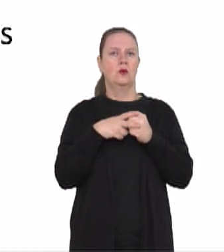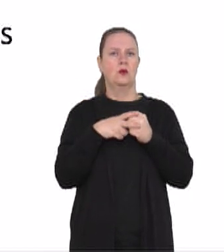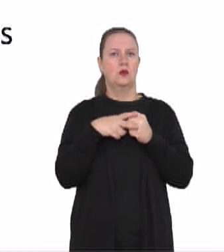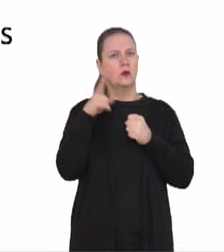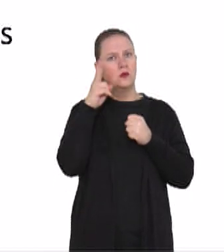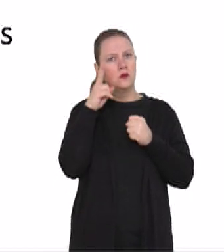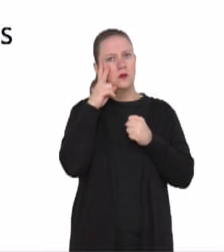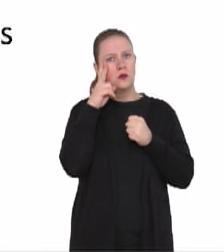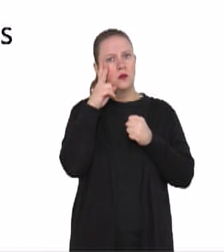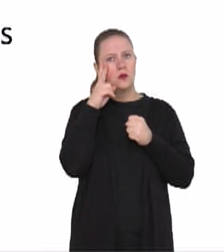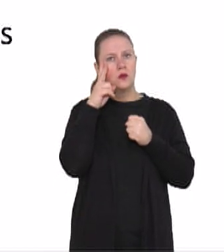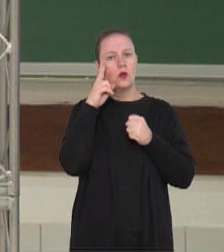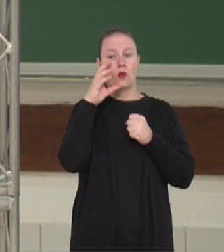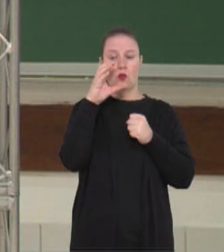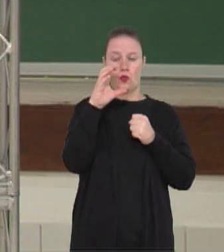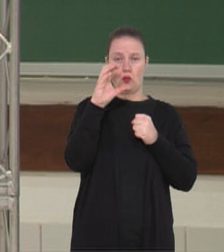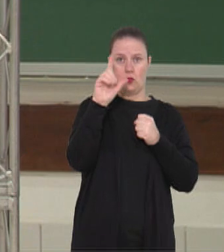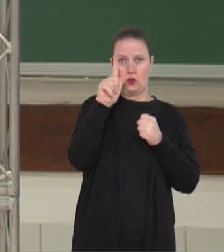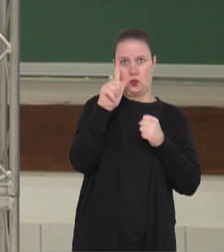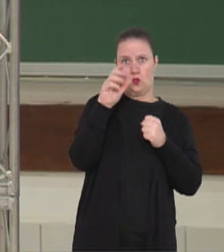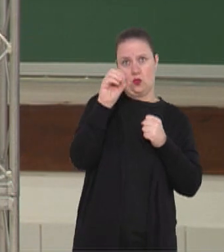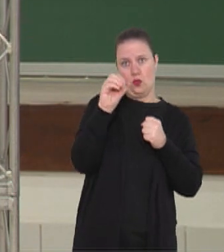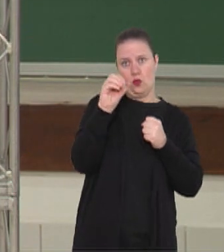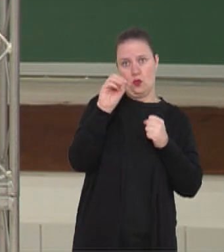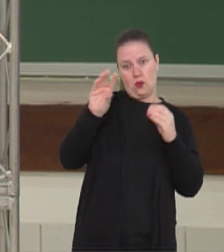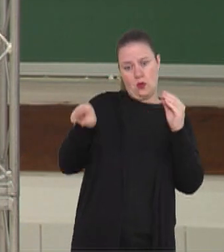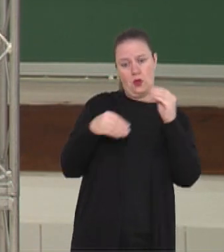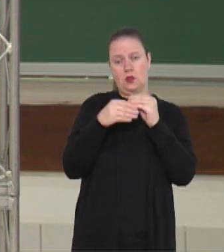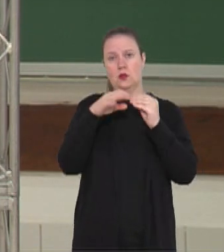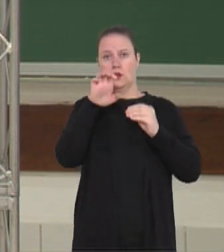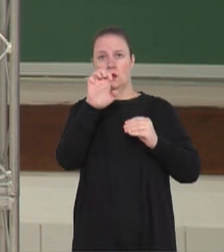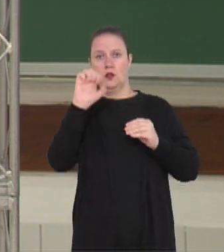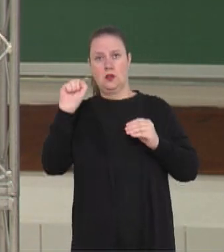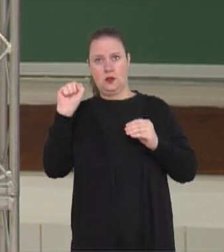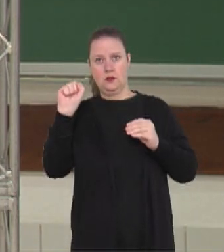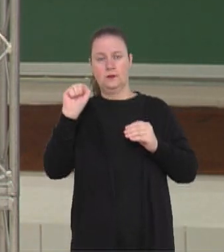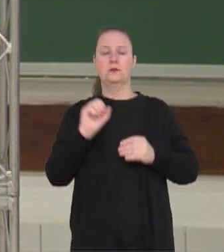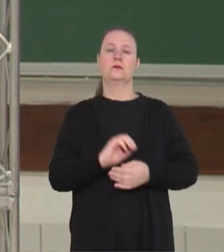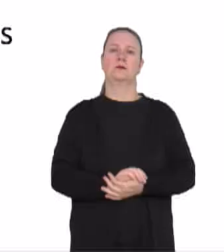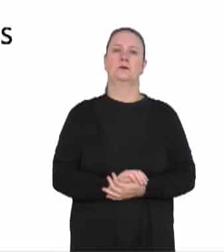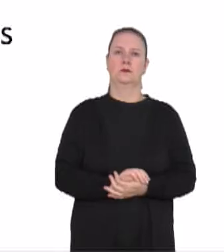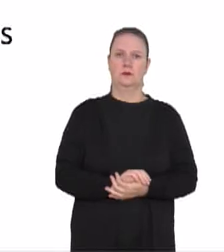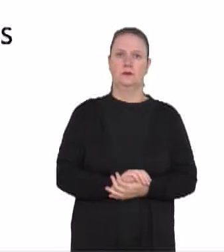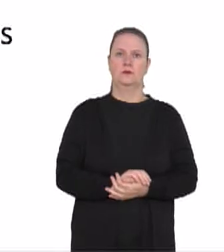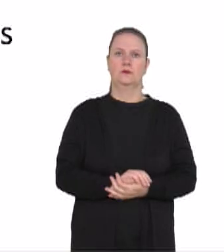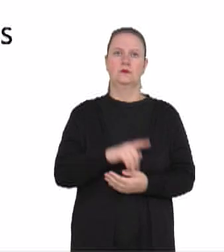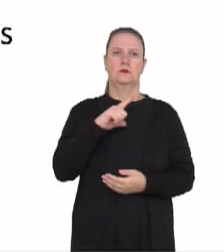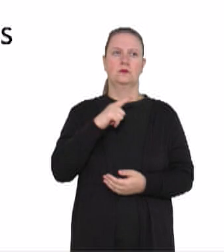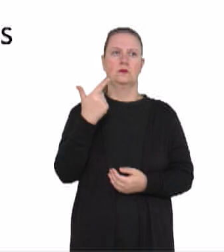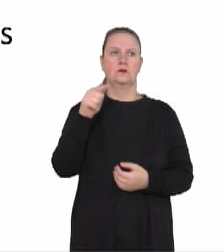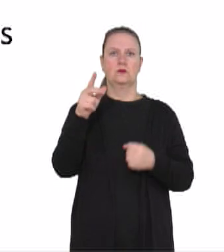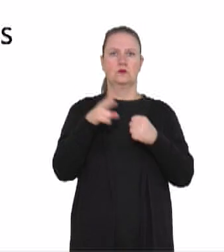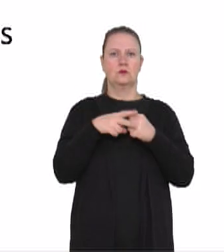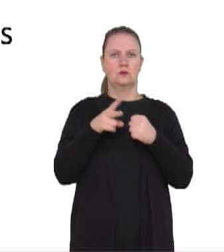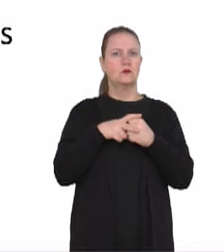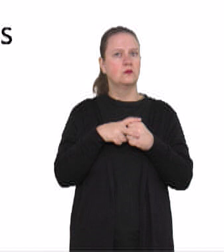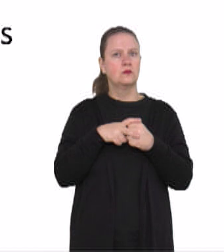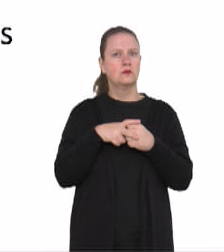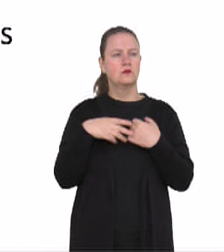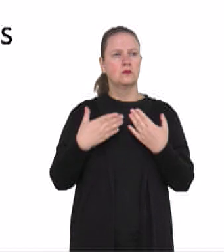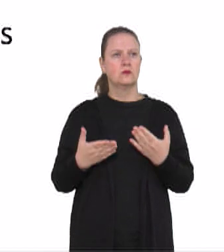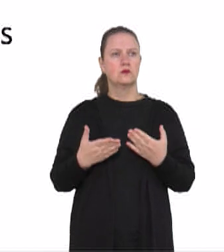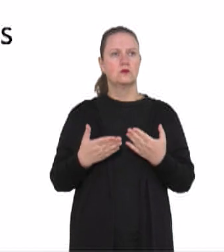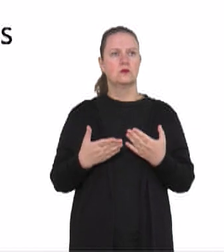quando o verbo termina em o, eu acrescento o es quando é para he, she ou it. Temos mais algum verbo aqui?